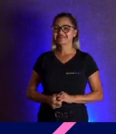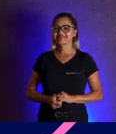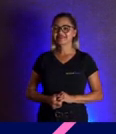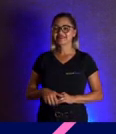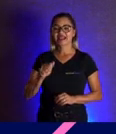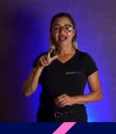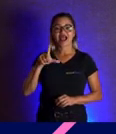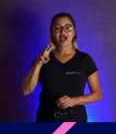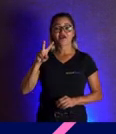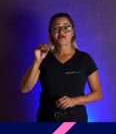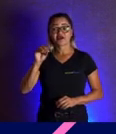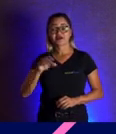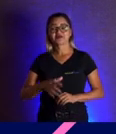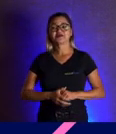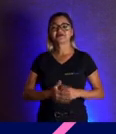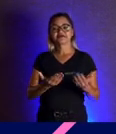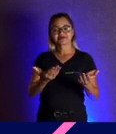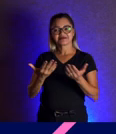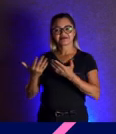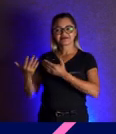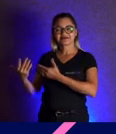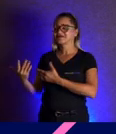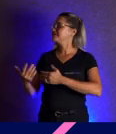Álvaro Justen, a Caturicas.